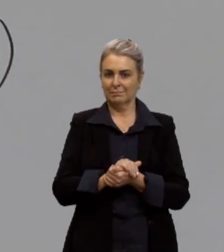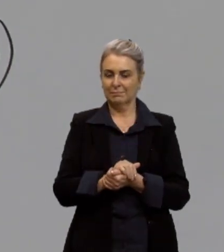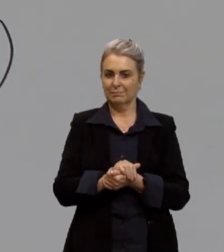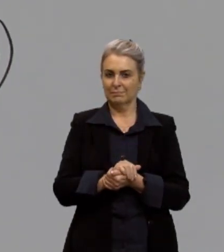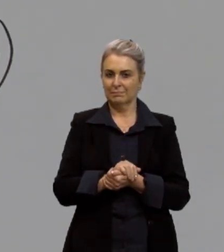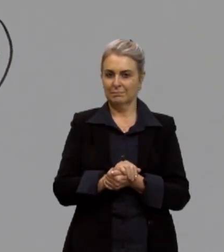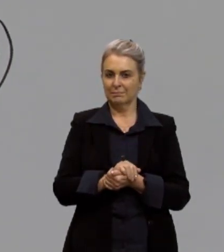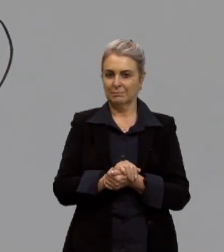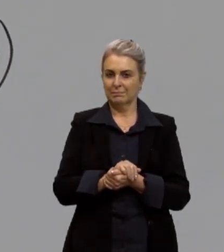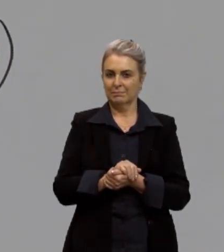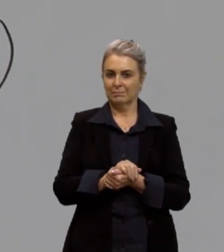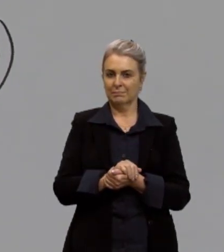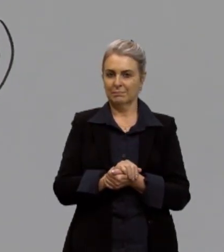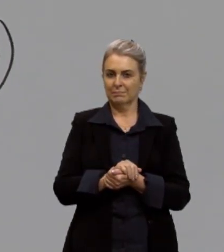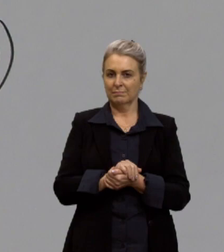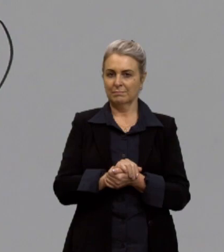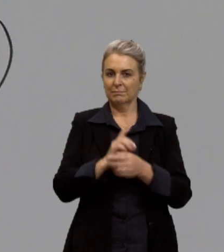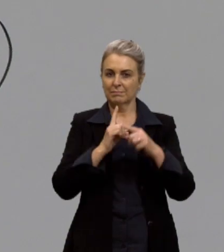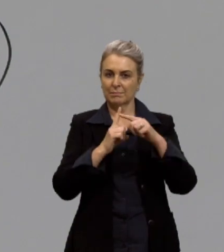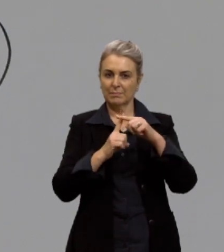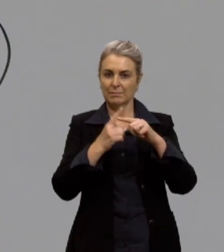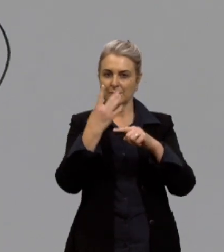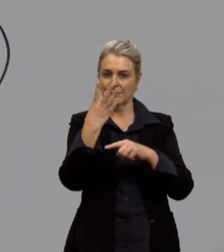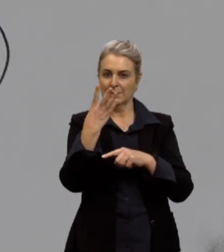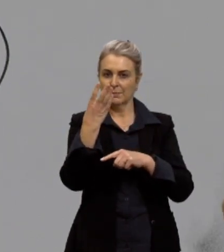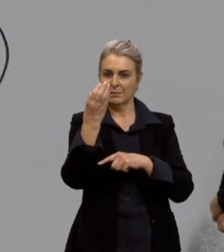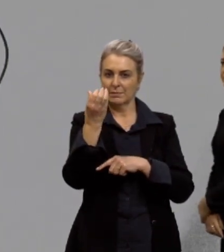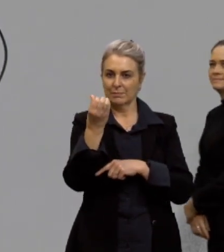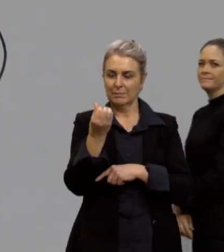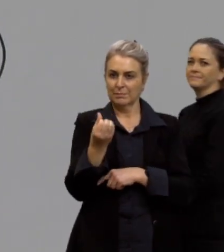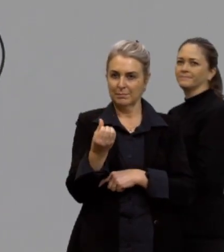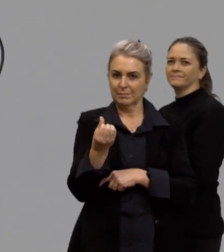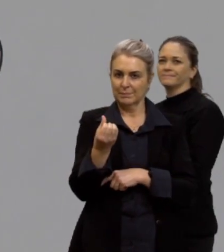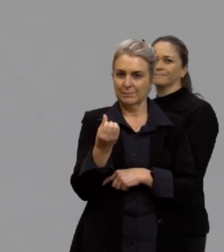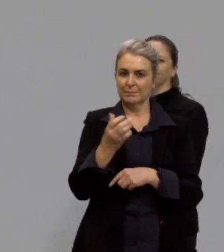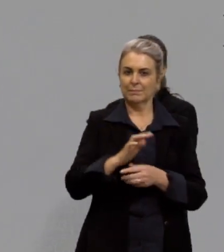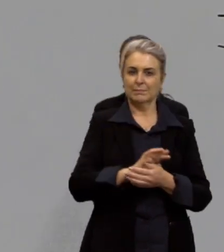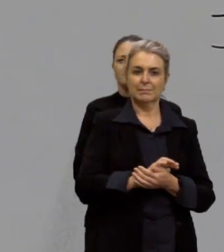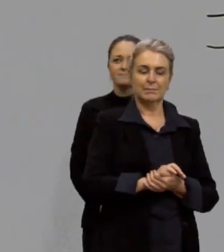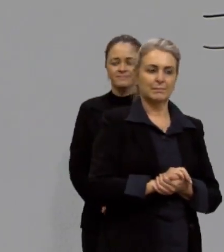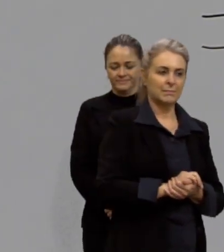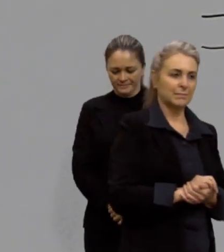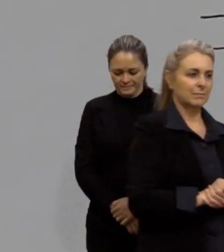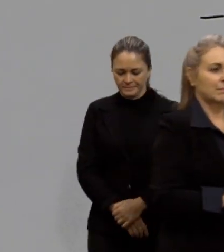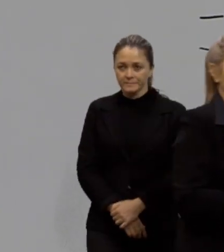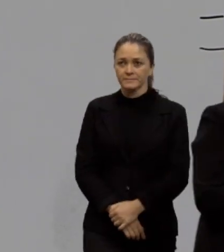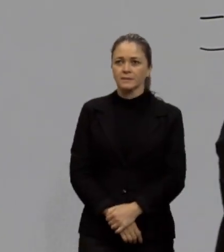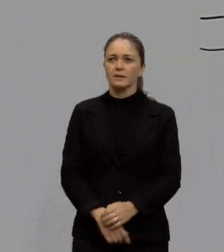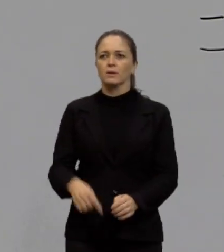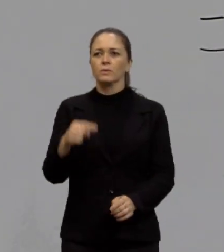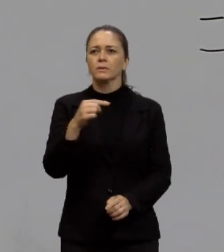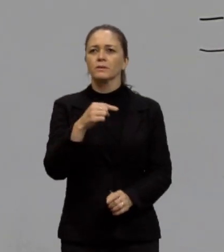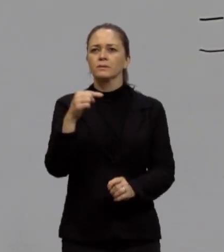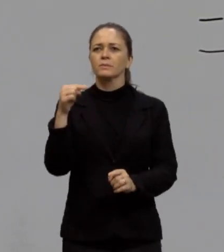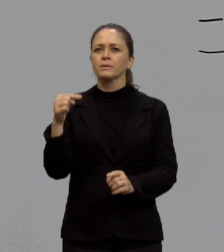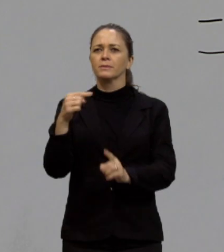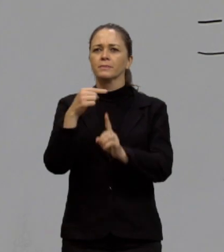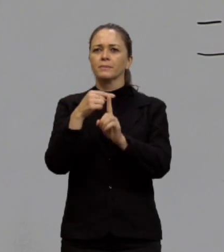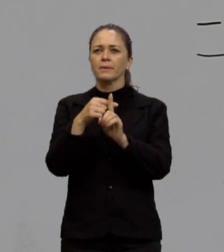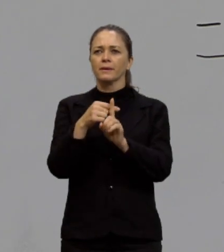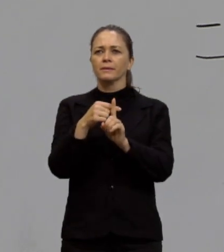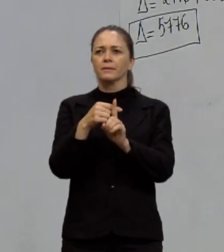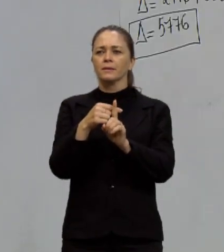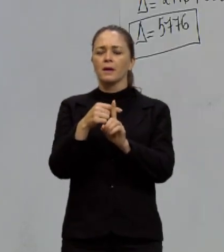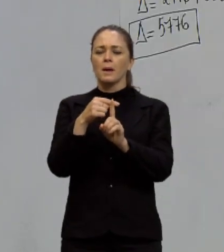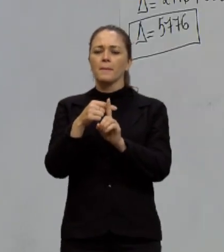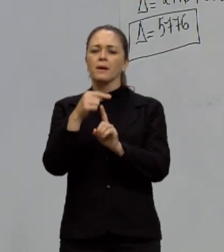Ah, então, mais 46, porque o menos e o menos deu mais ou menos. E agora,